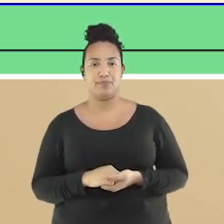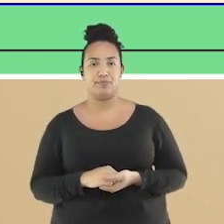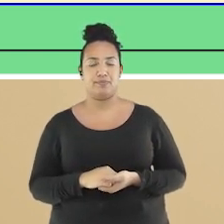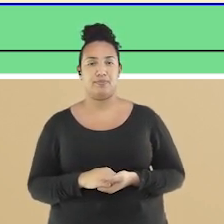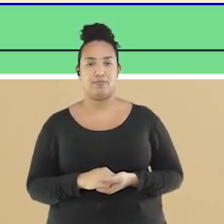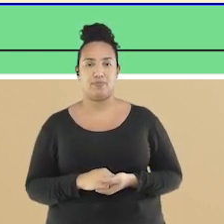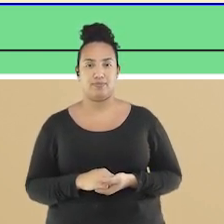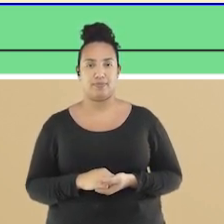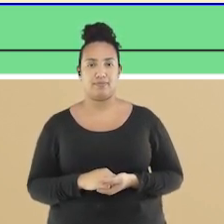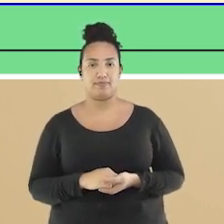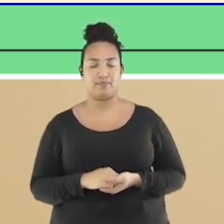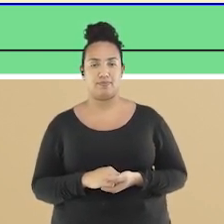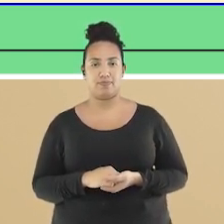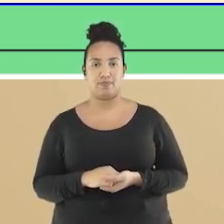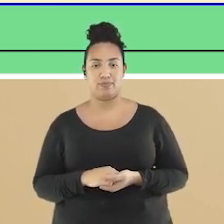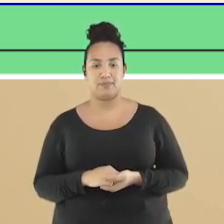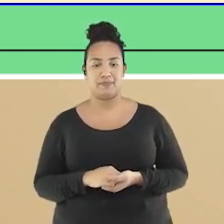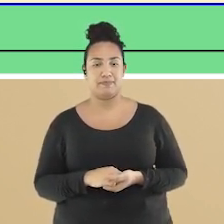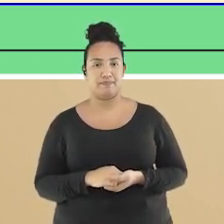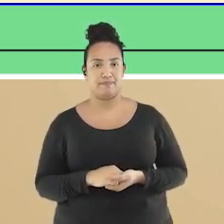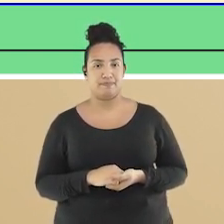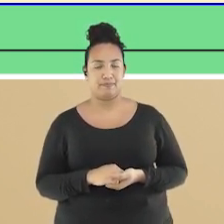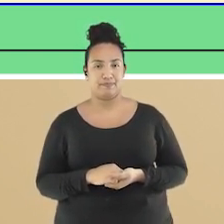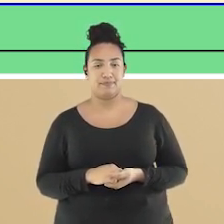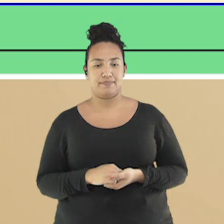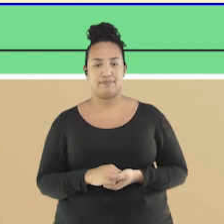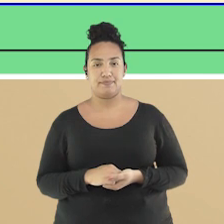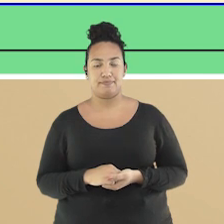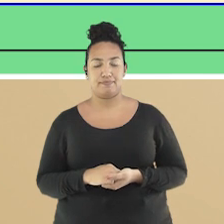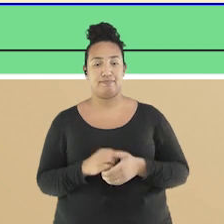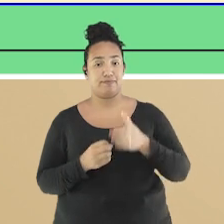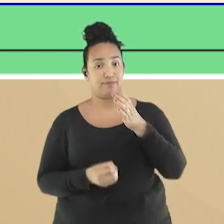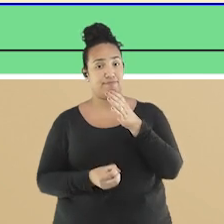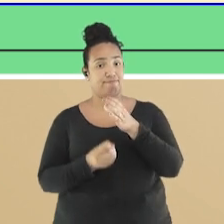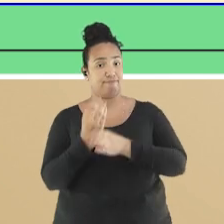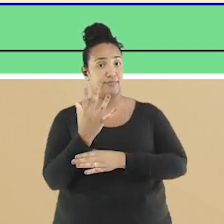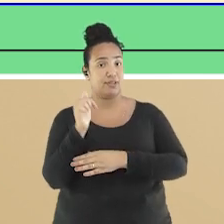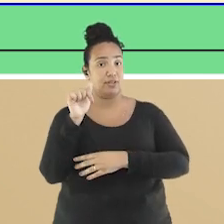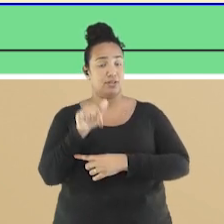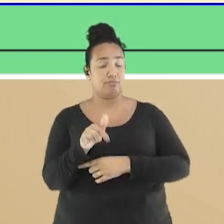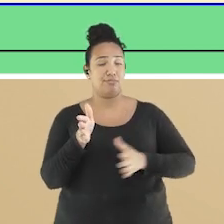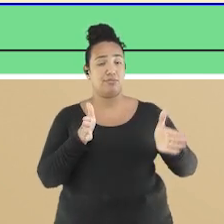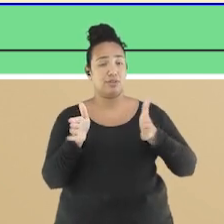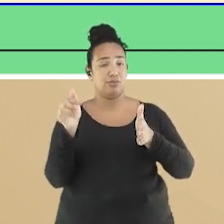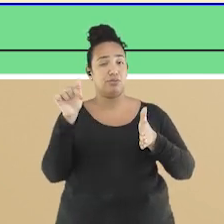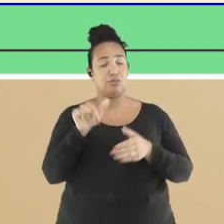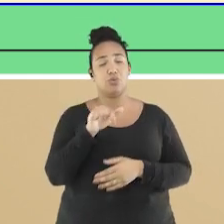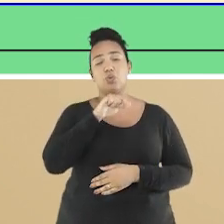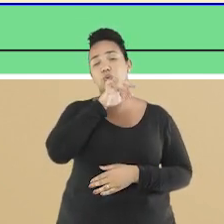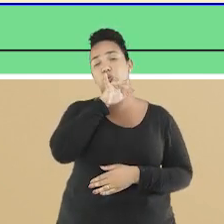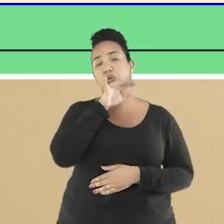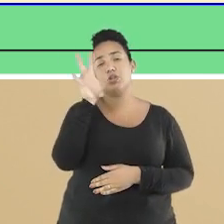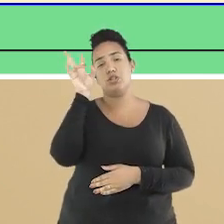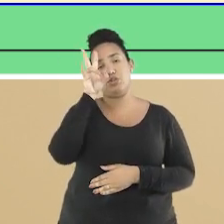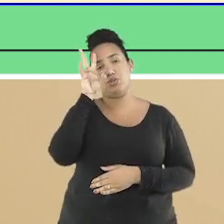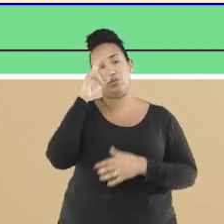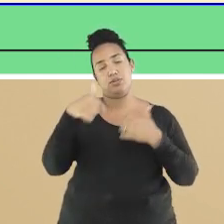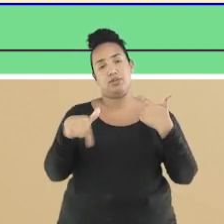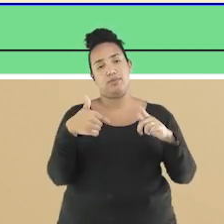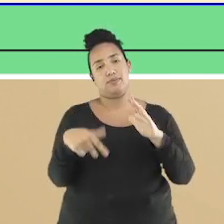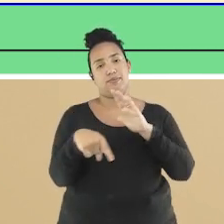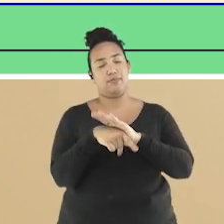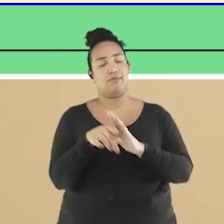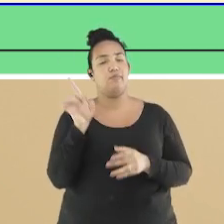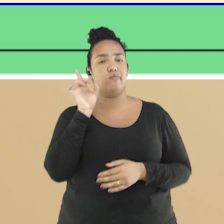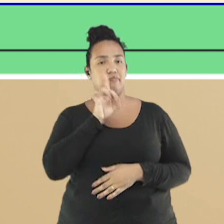labor's history's most dismal chapters. Surgiu durante um dos mais sombrios capítulos da história do trabalho